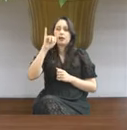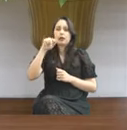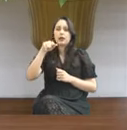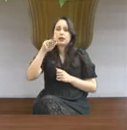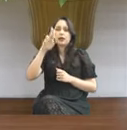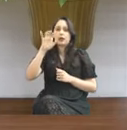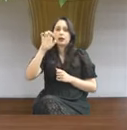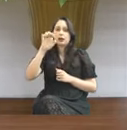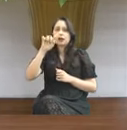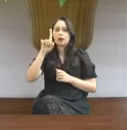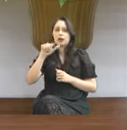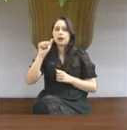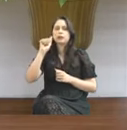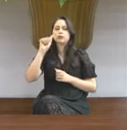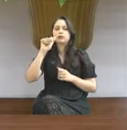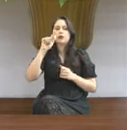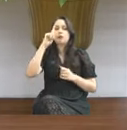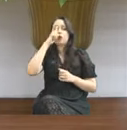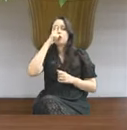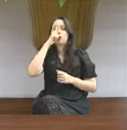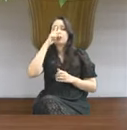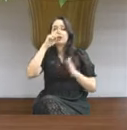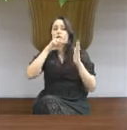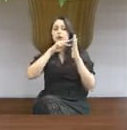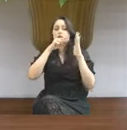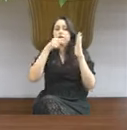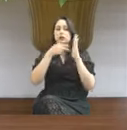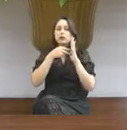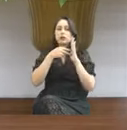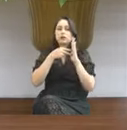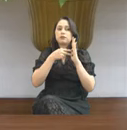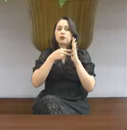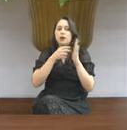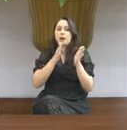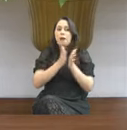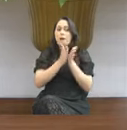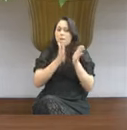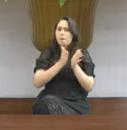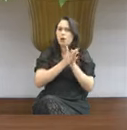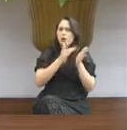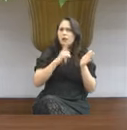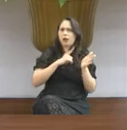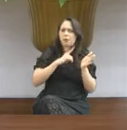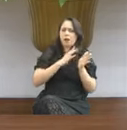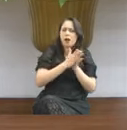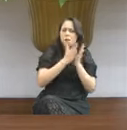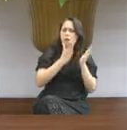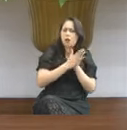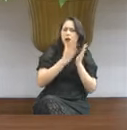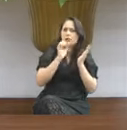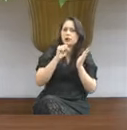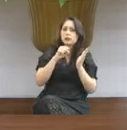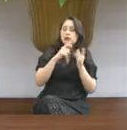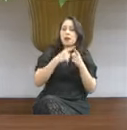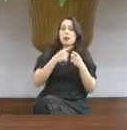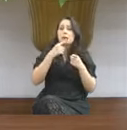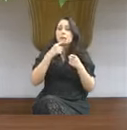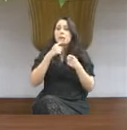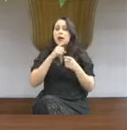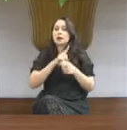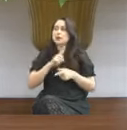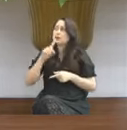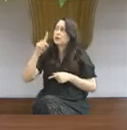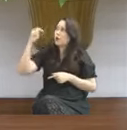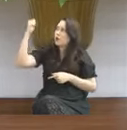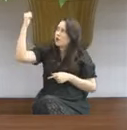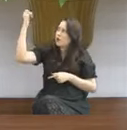olha, vocês são pobres, mas vocês são ricos da graça, ricos da